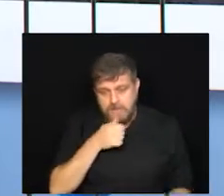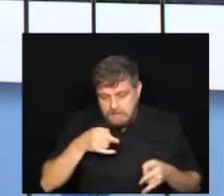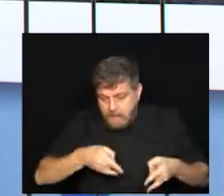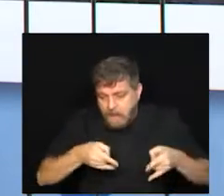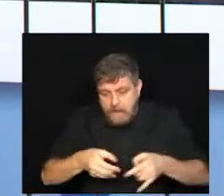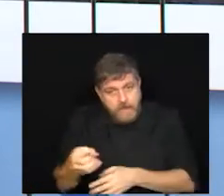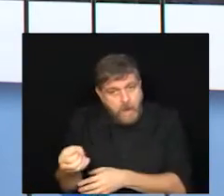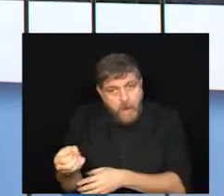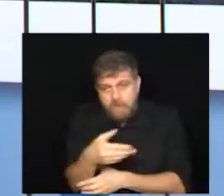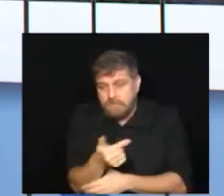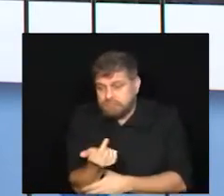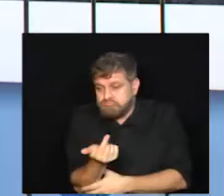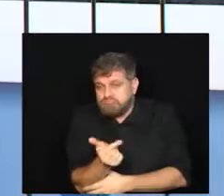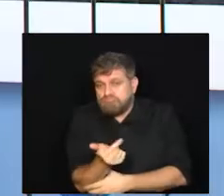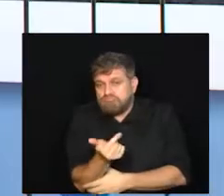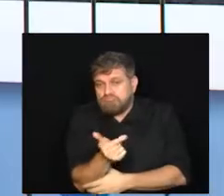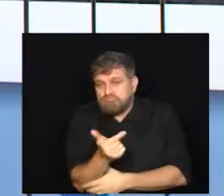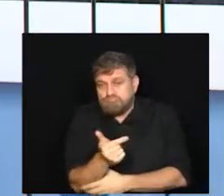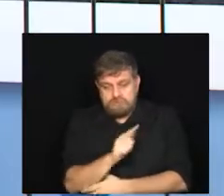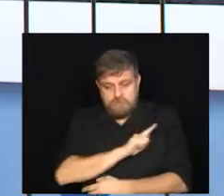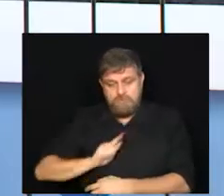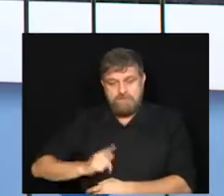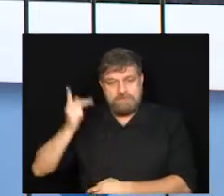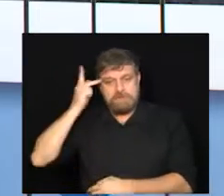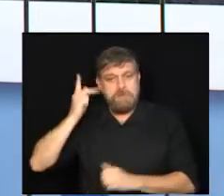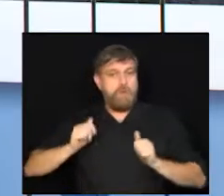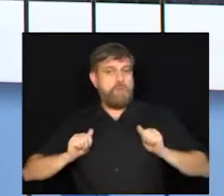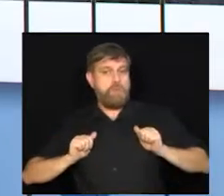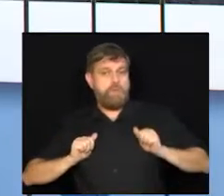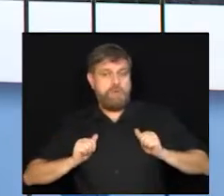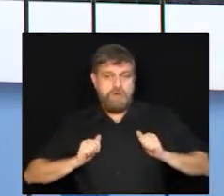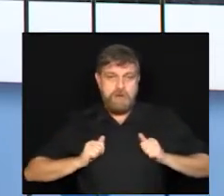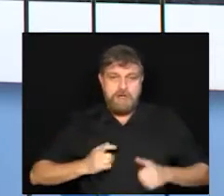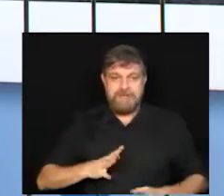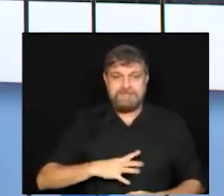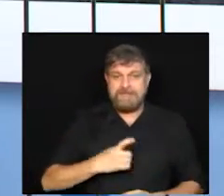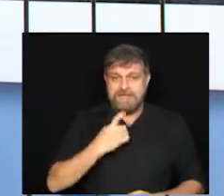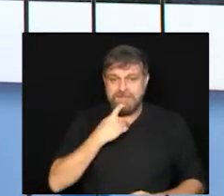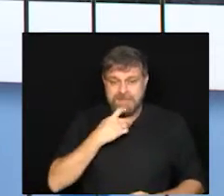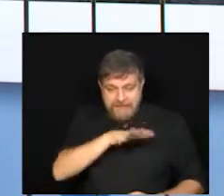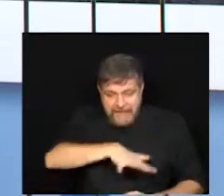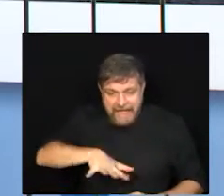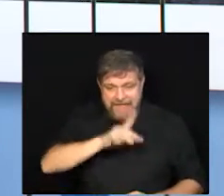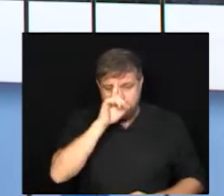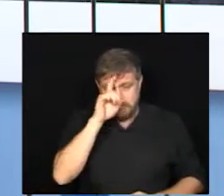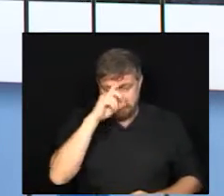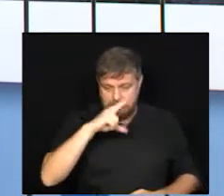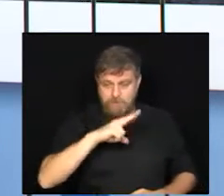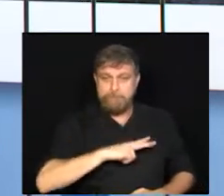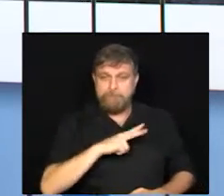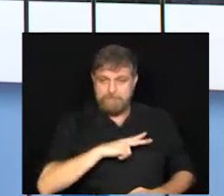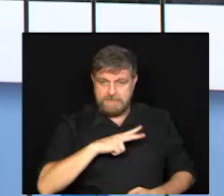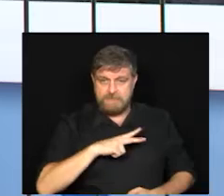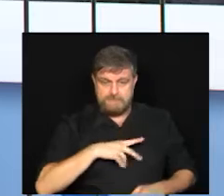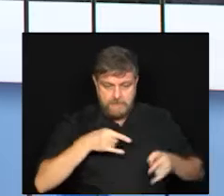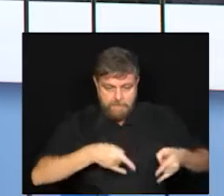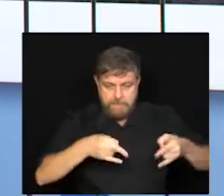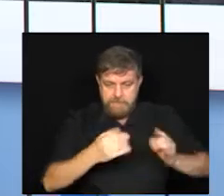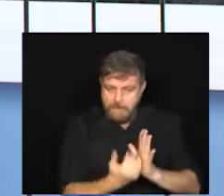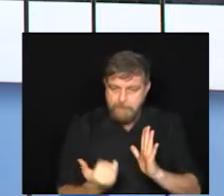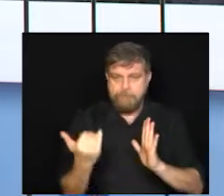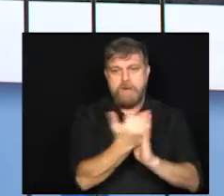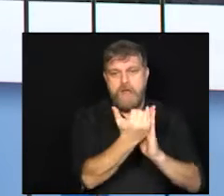leitos disponibilizados pelo Estado, Campinas utiliza a rede particular para ampliar essa